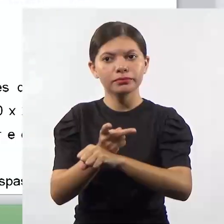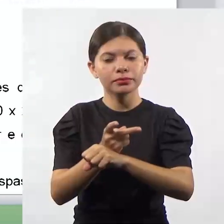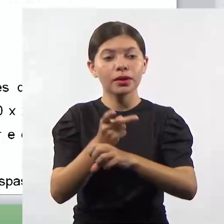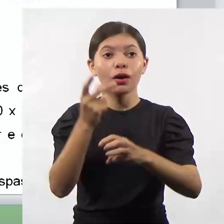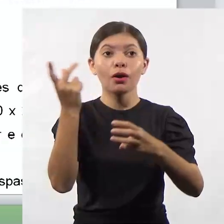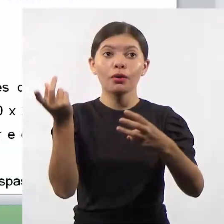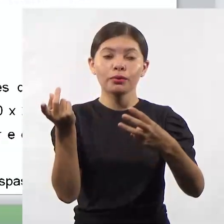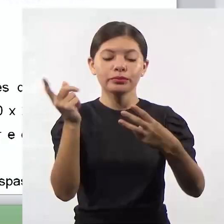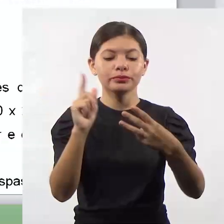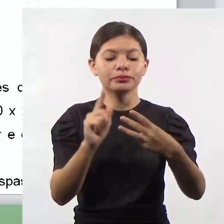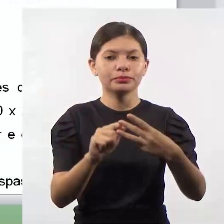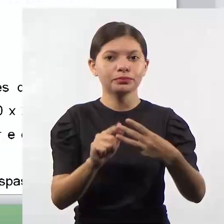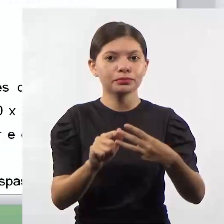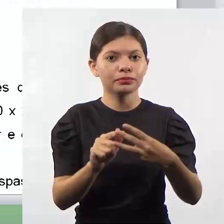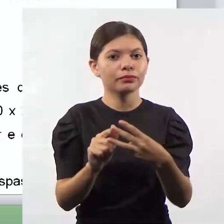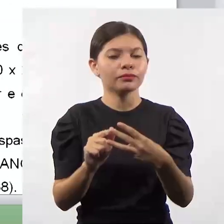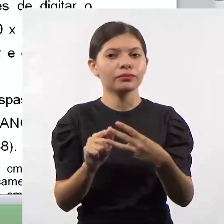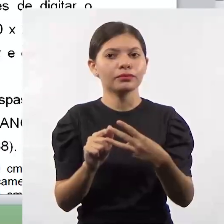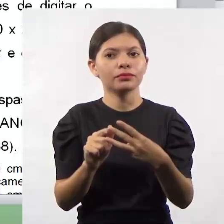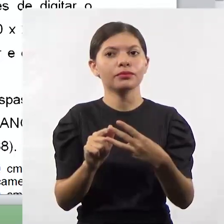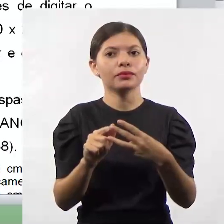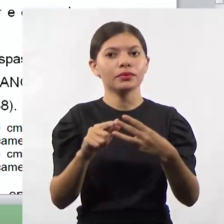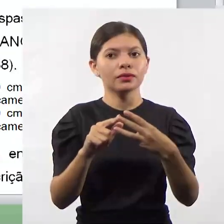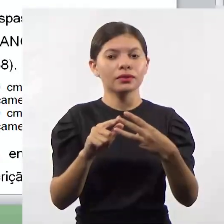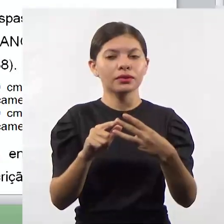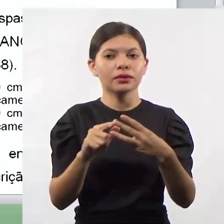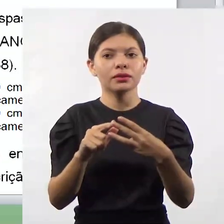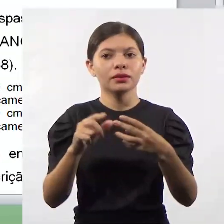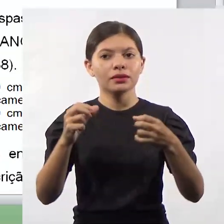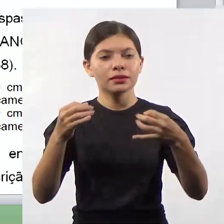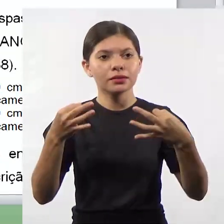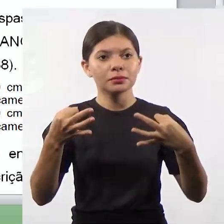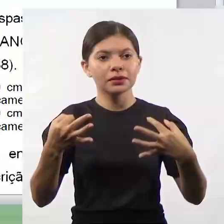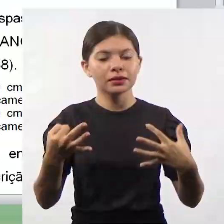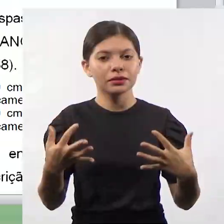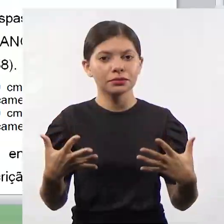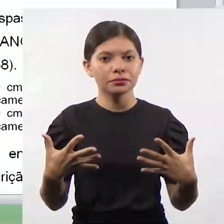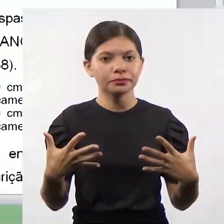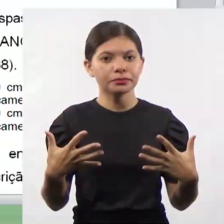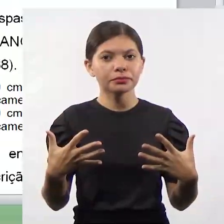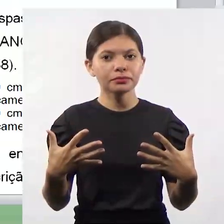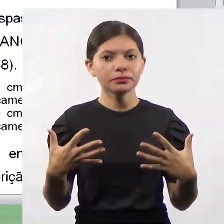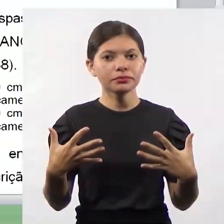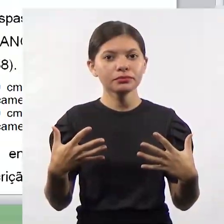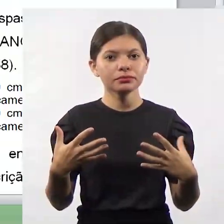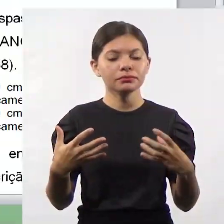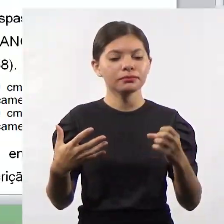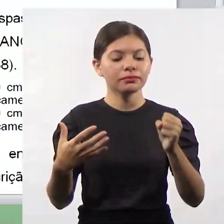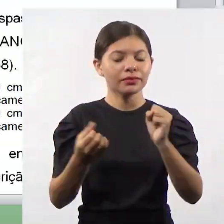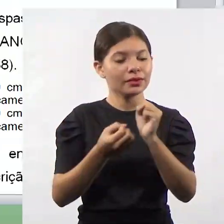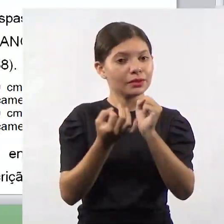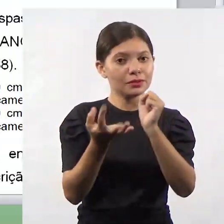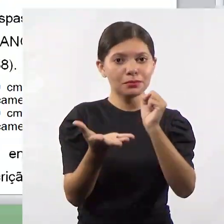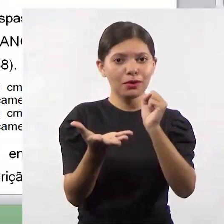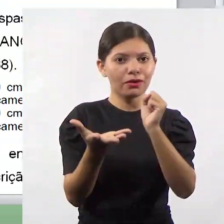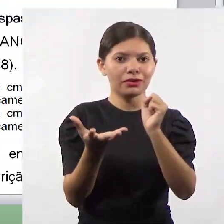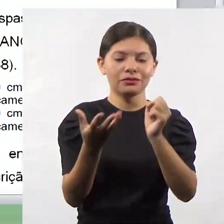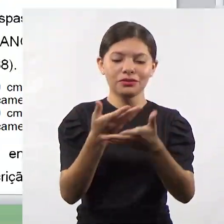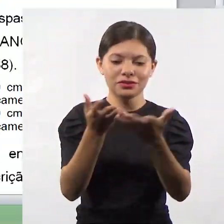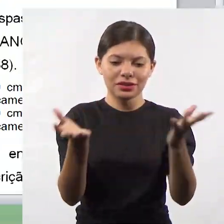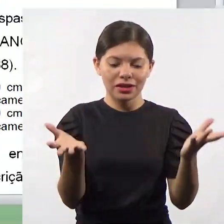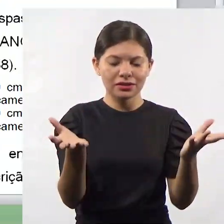explicativa. Você vai escolher um só, né, gente? Eu tô colocando aqui só para não dar spoiler, evidentemente. Então, e aí você vai